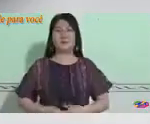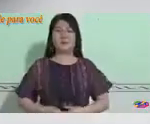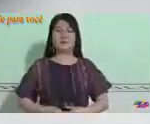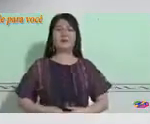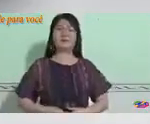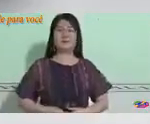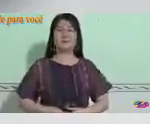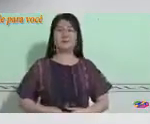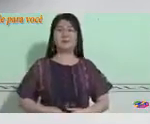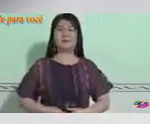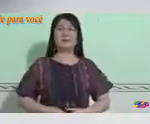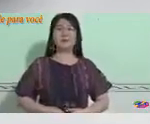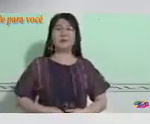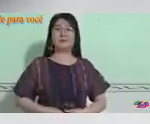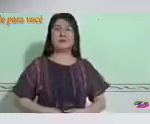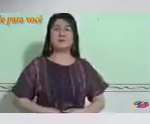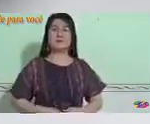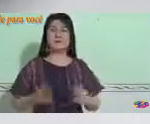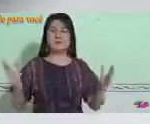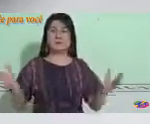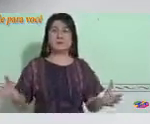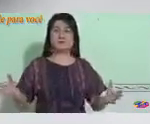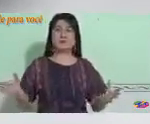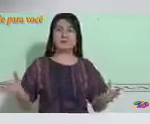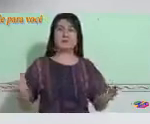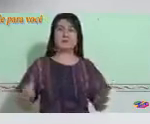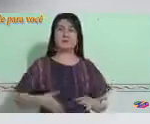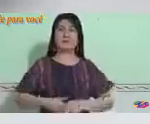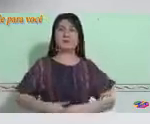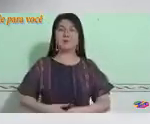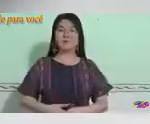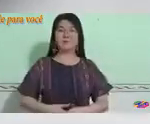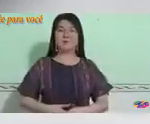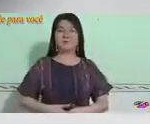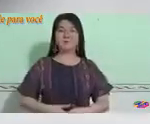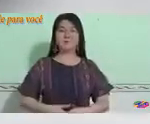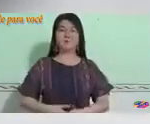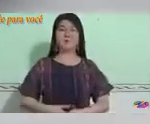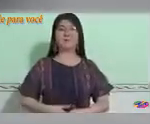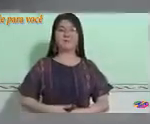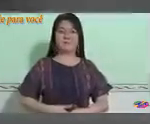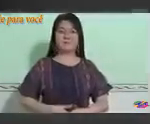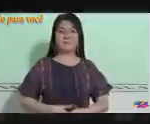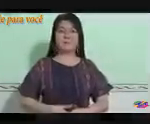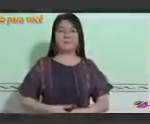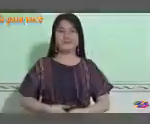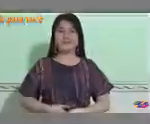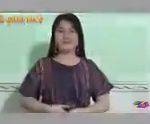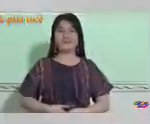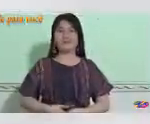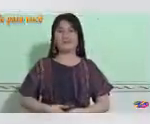O que fazer dois pontos para eliminar as manchas na pele, podem ser usados cremes ou pomadas que inibam a produção